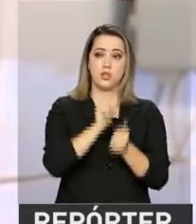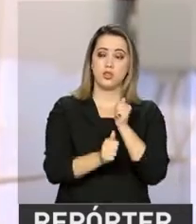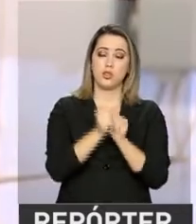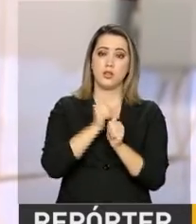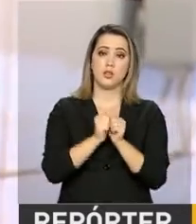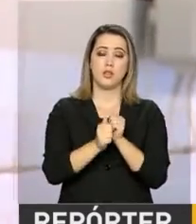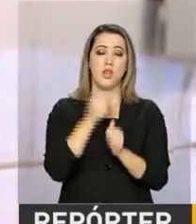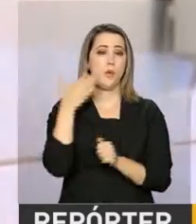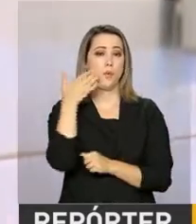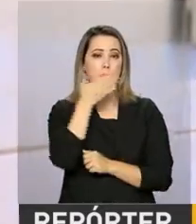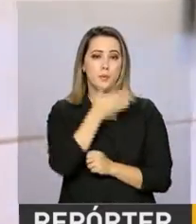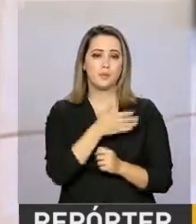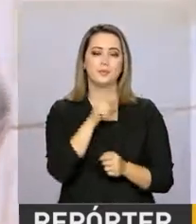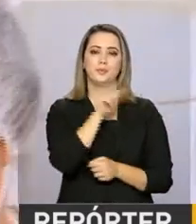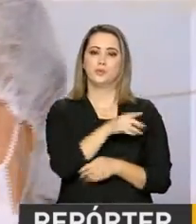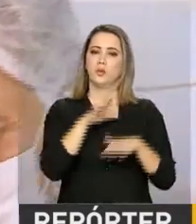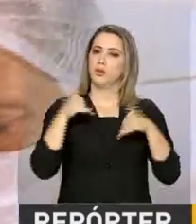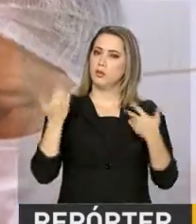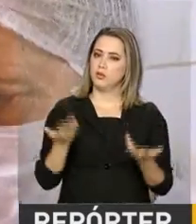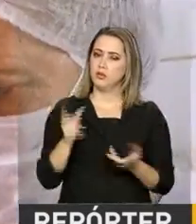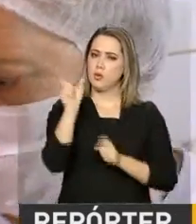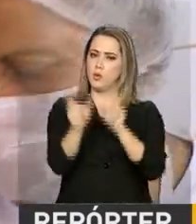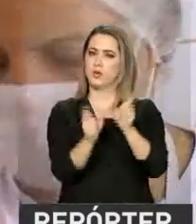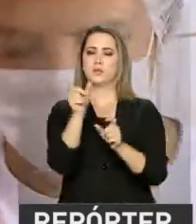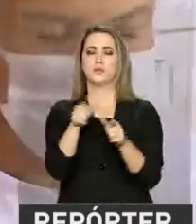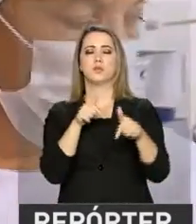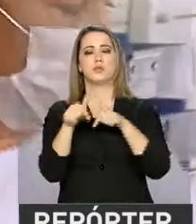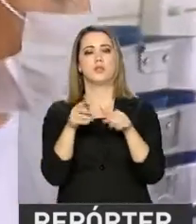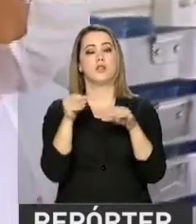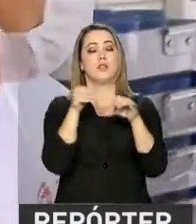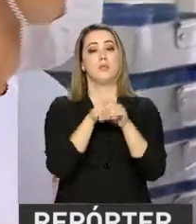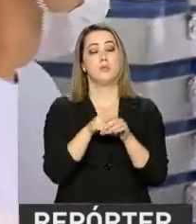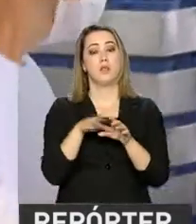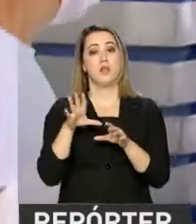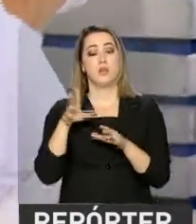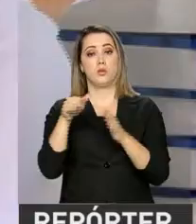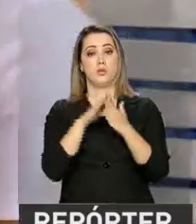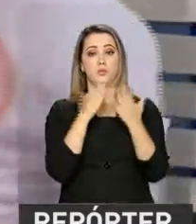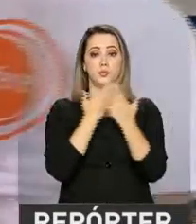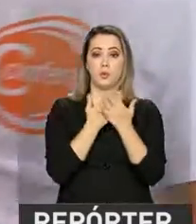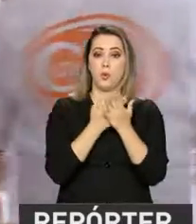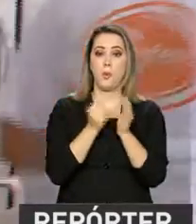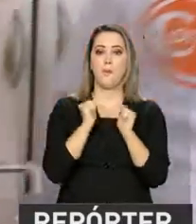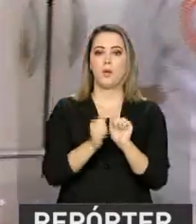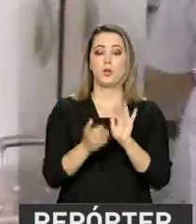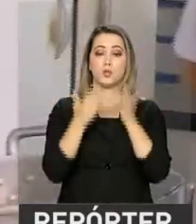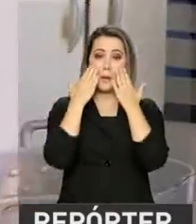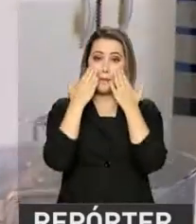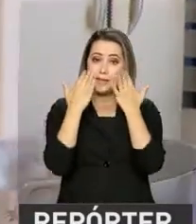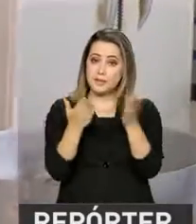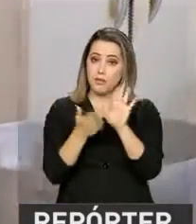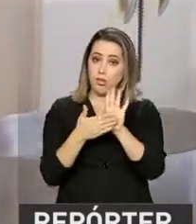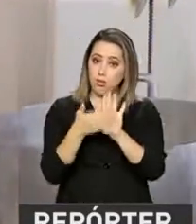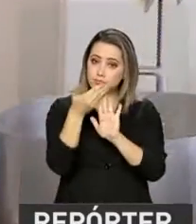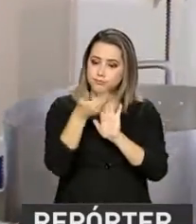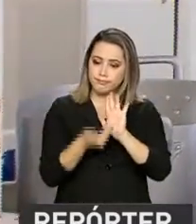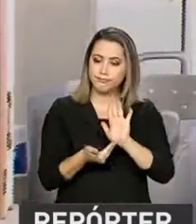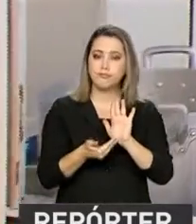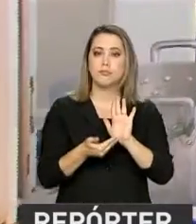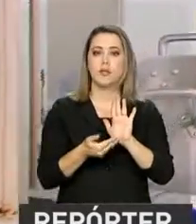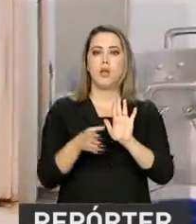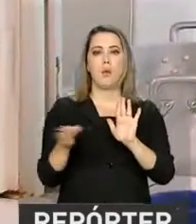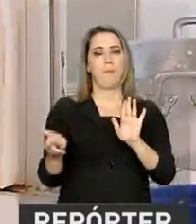de escolas públicas de educação básica de todo o país não terá oportunidade de apresentar em suas receitas em concurso nacional